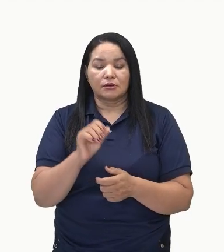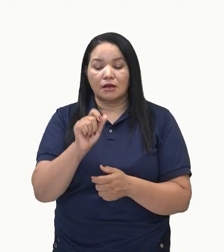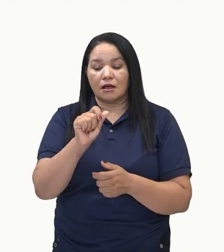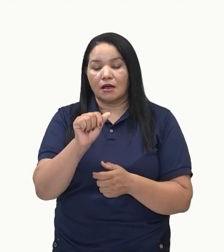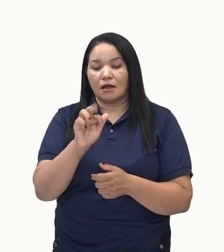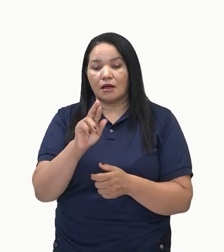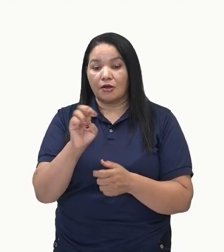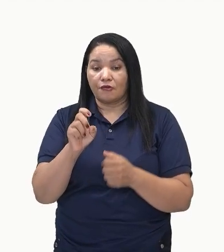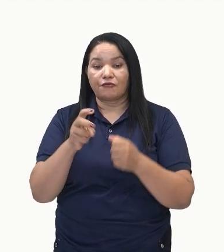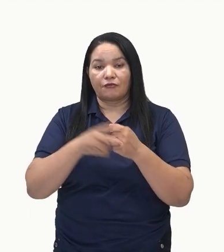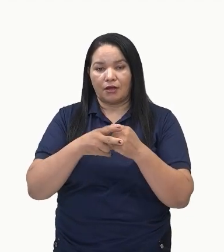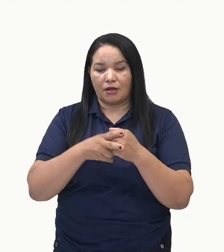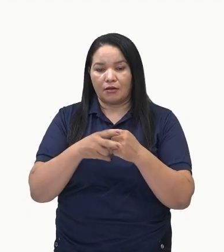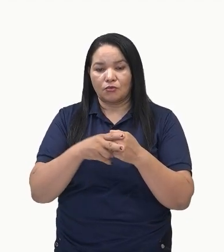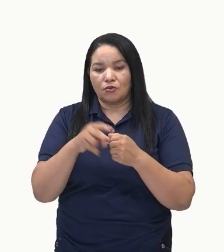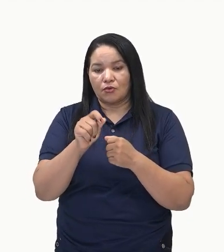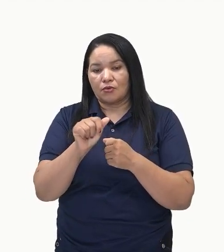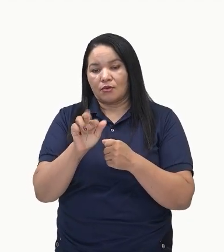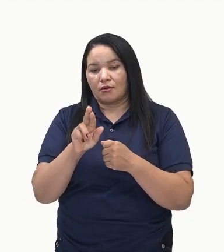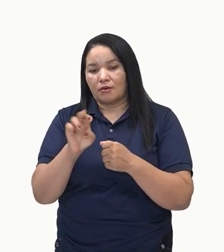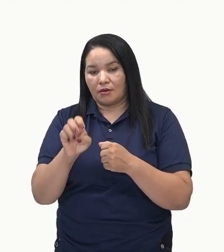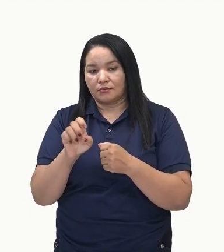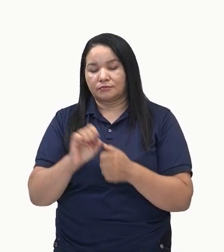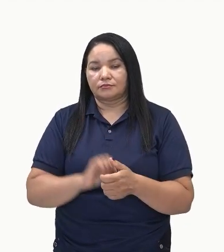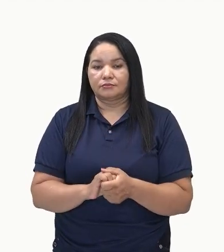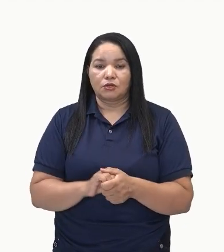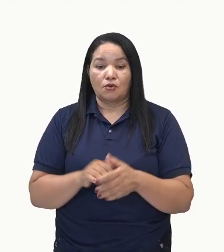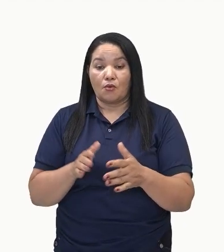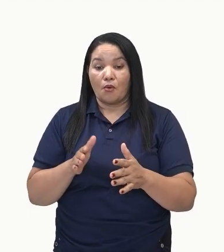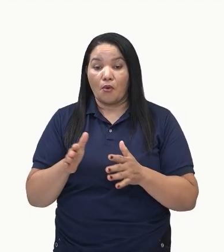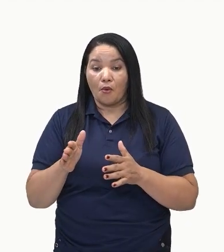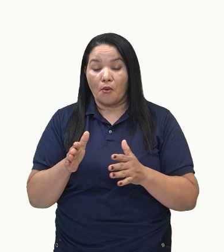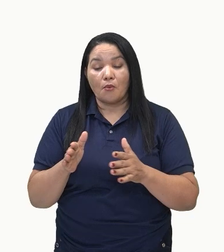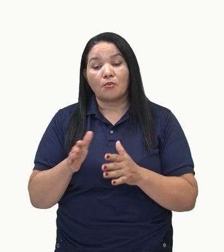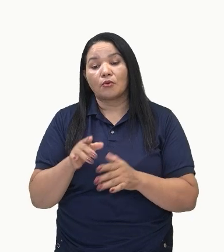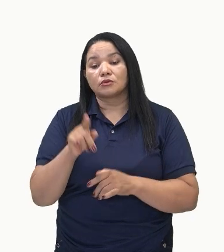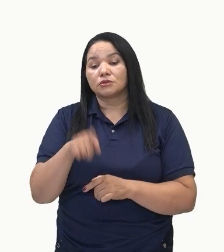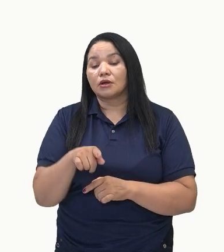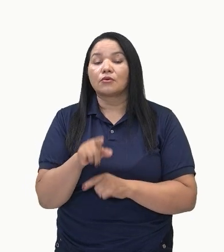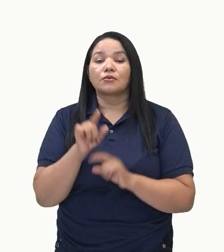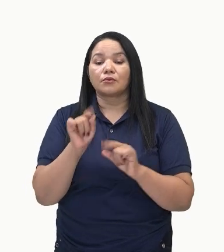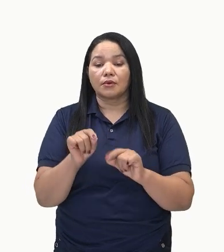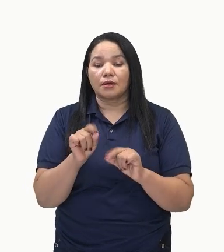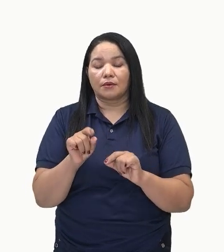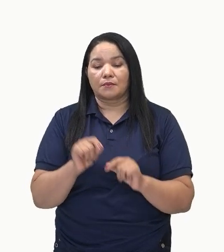are. Are smart. Robots are smart. Então, os robôs são